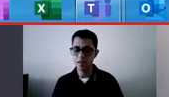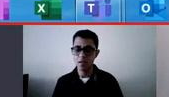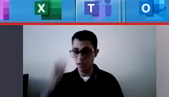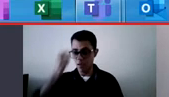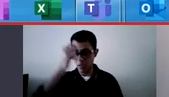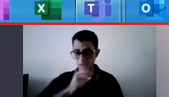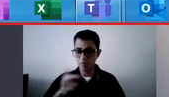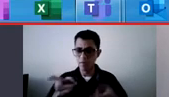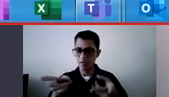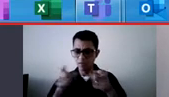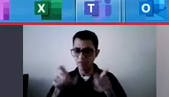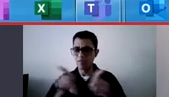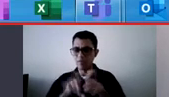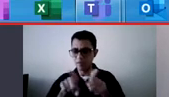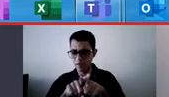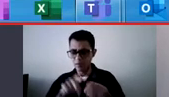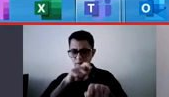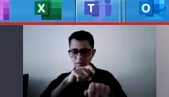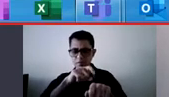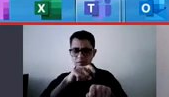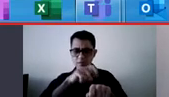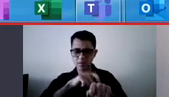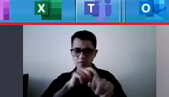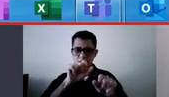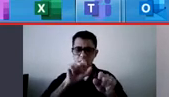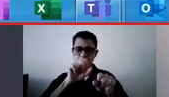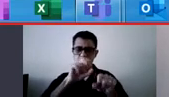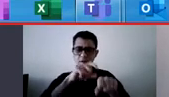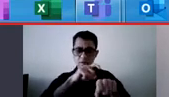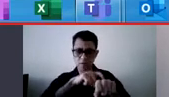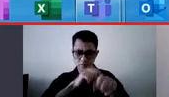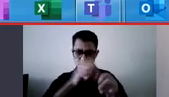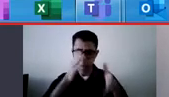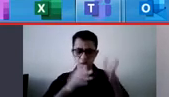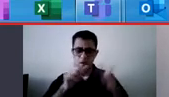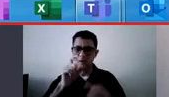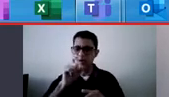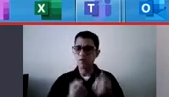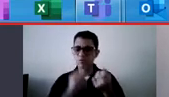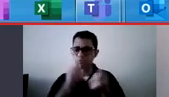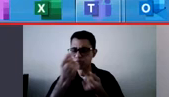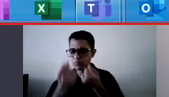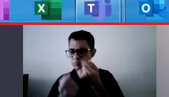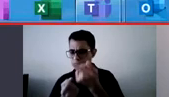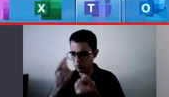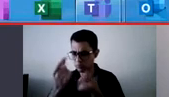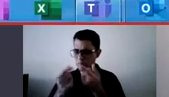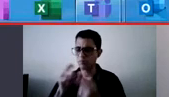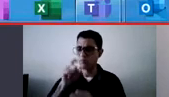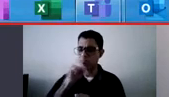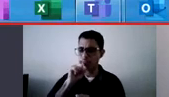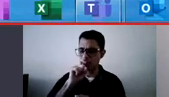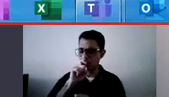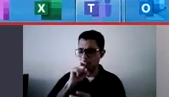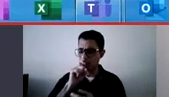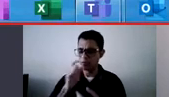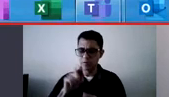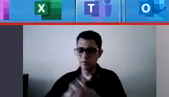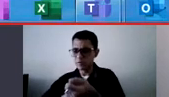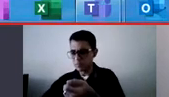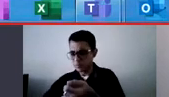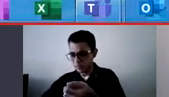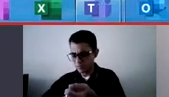também, principalmente nesse segundo bimestre, é alguns pais, né, se queixando da agitação dos filhos, né,